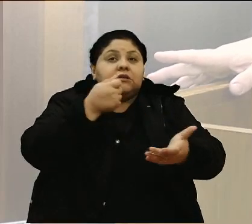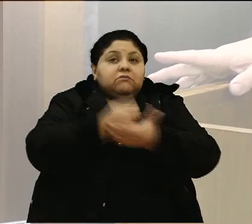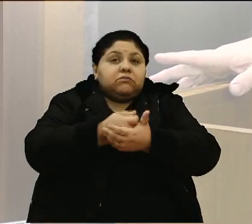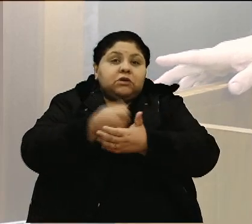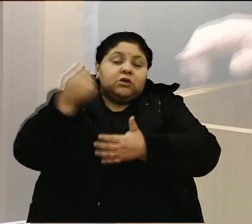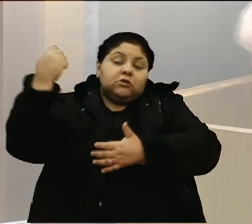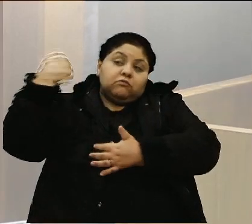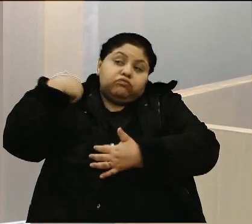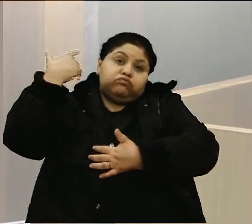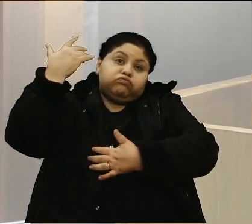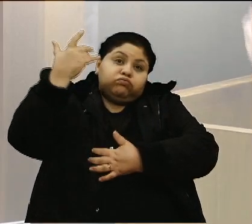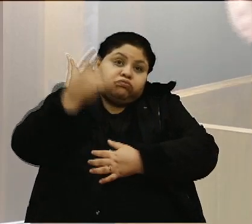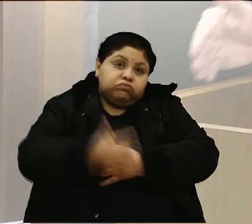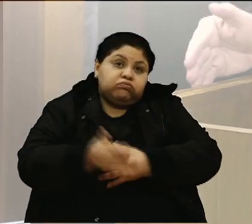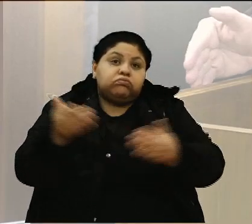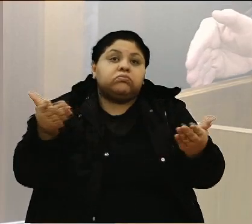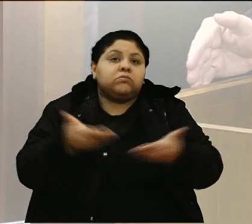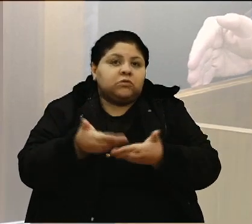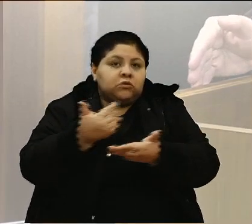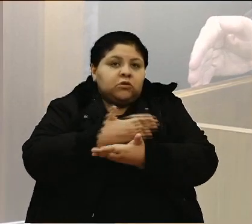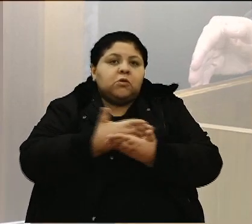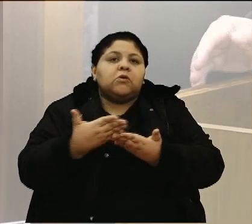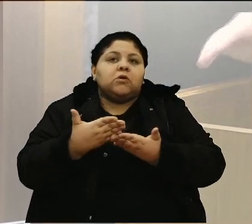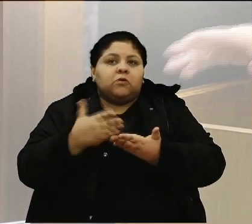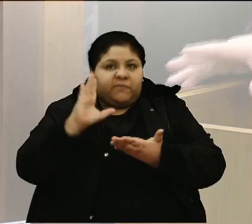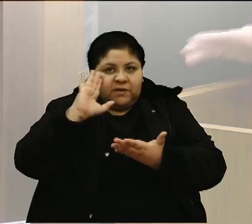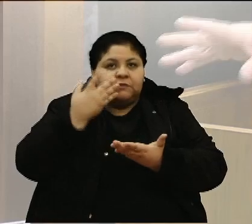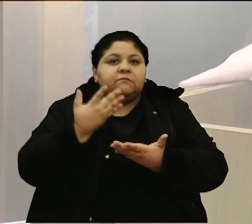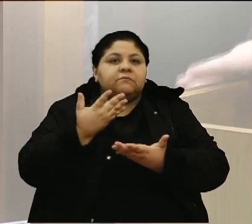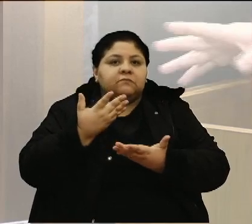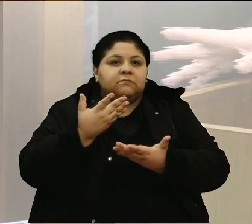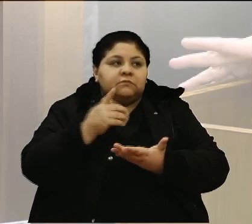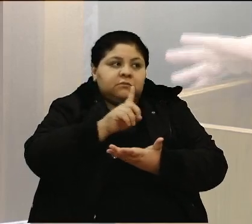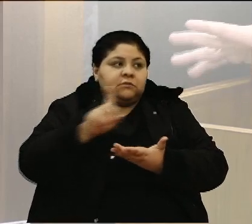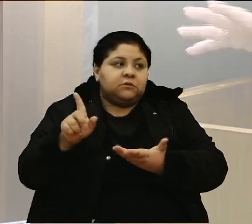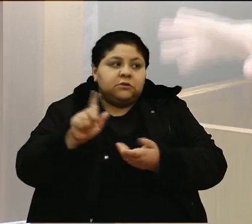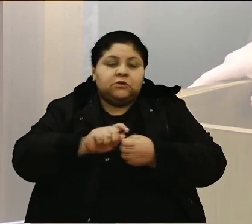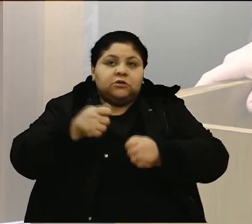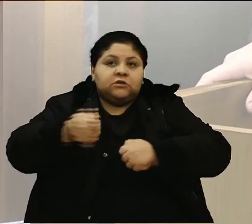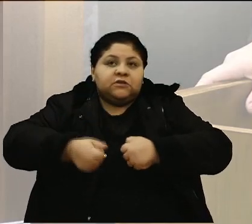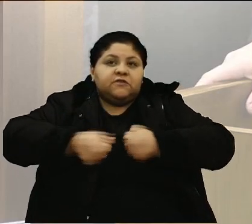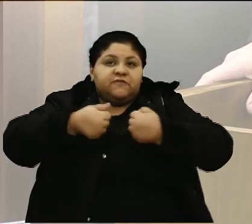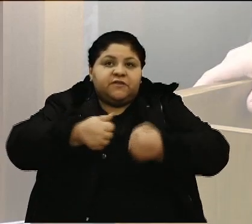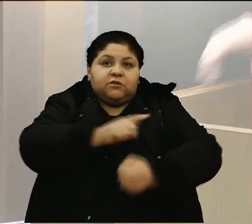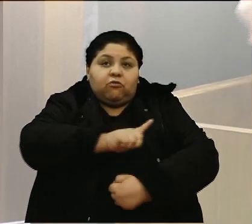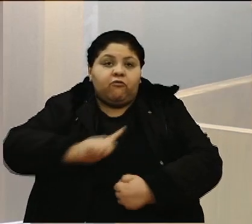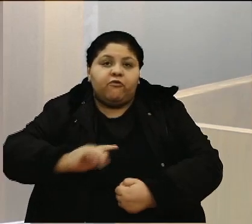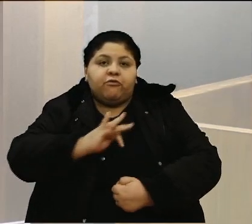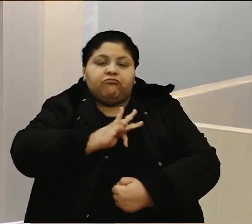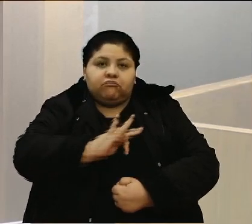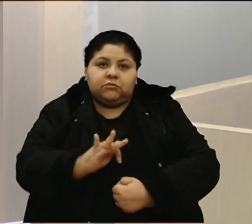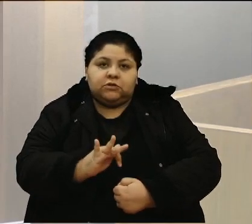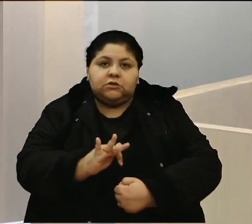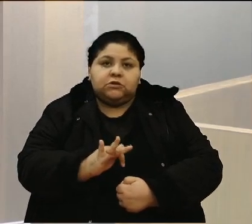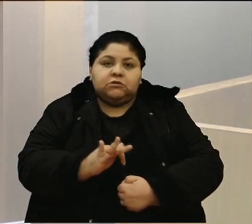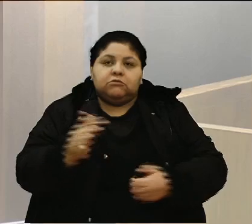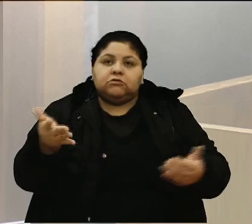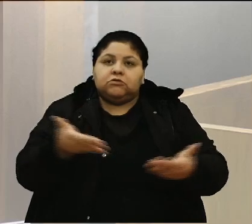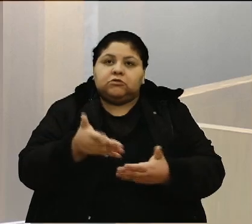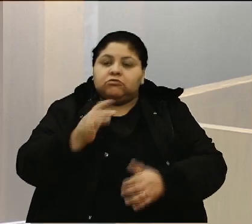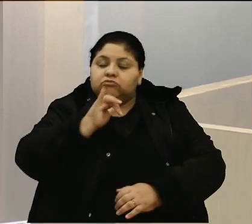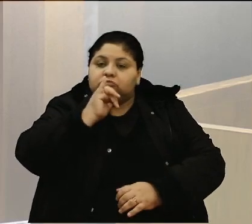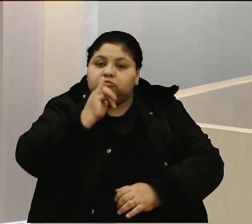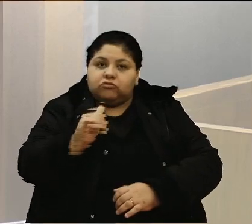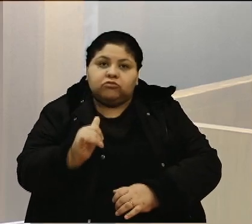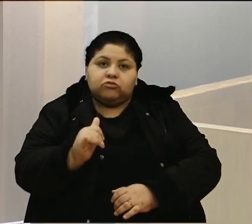data. E agora as coisas começam a acontecer. E isso aqui não é fazer defesa ao governo federal que está, é simplesmente dizer que